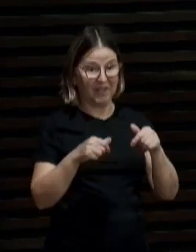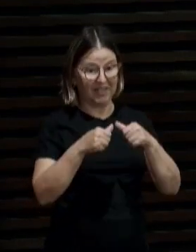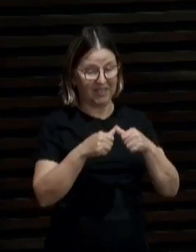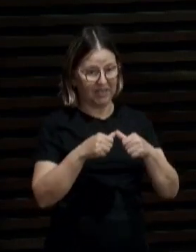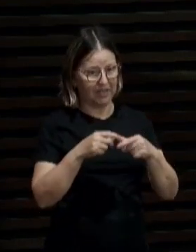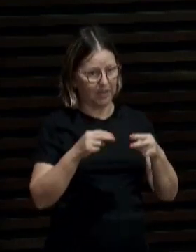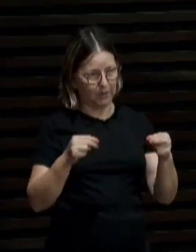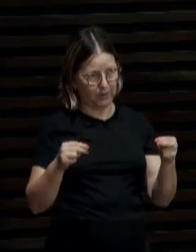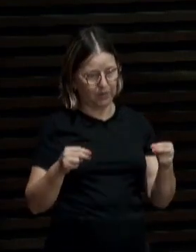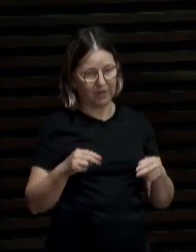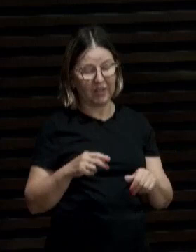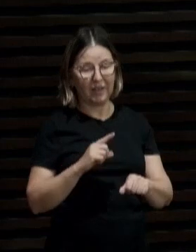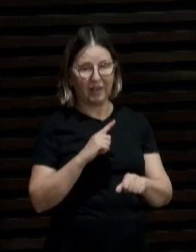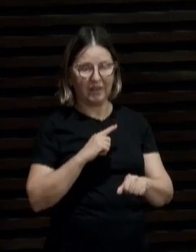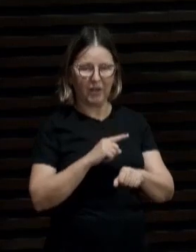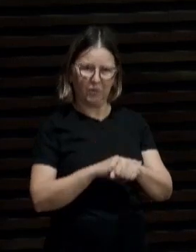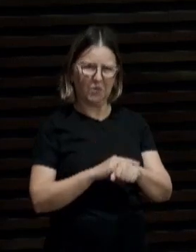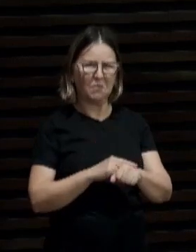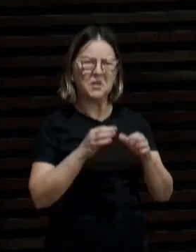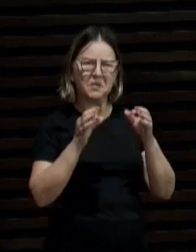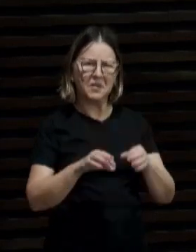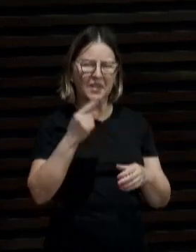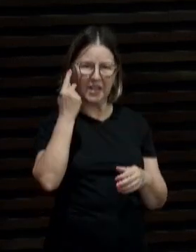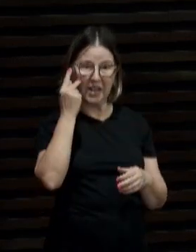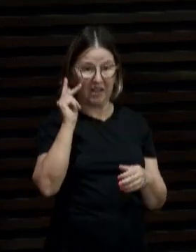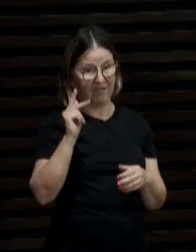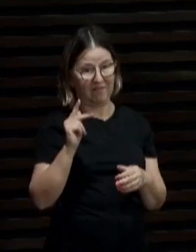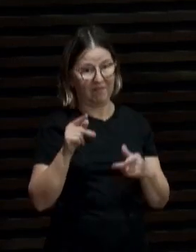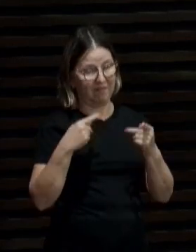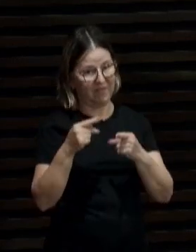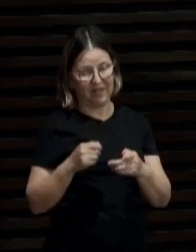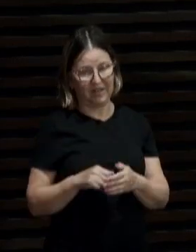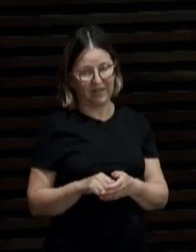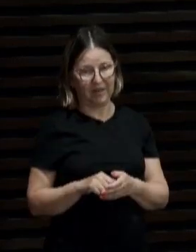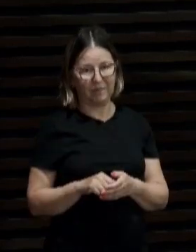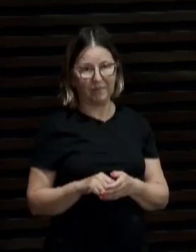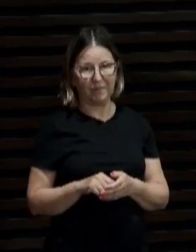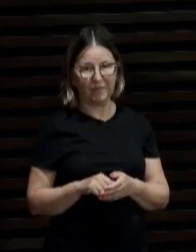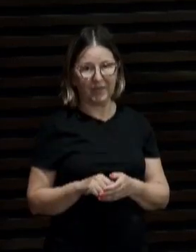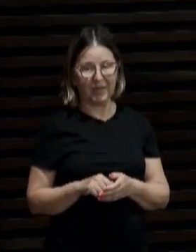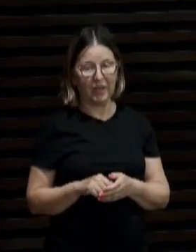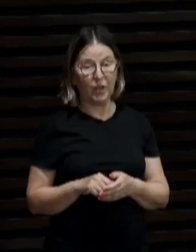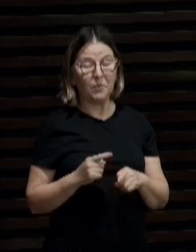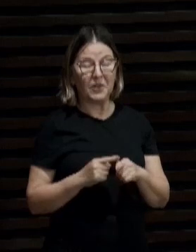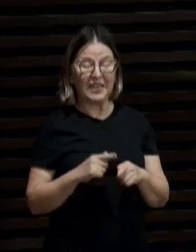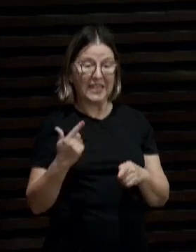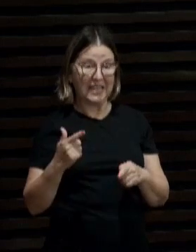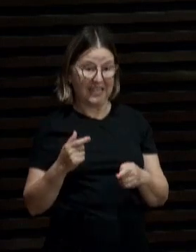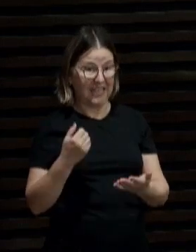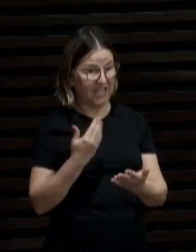teologia existe a área da apologética, e ela é muito importante. Sem a apologética, esses irmãos eles não estariam preparados para